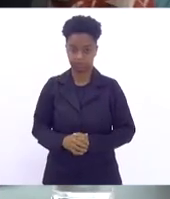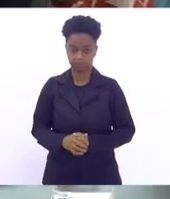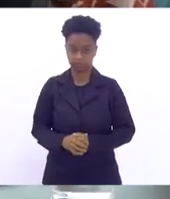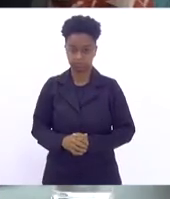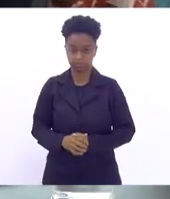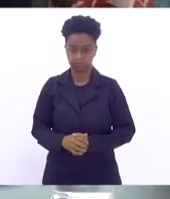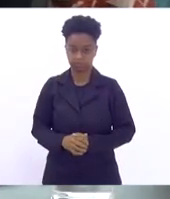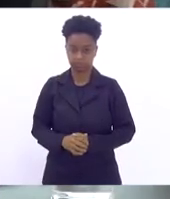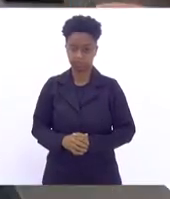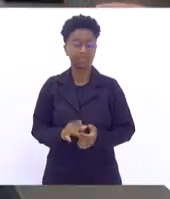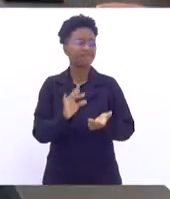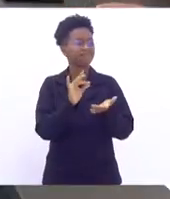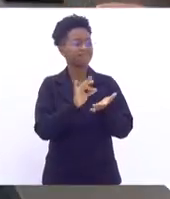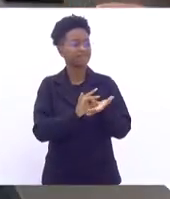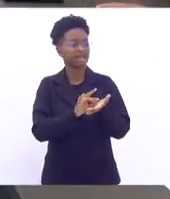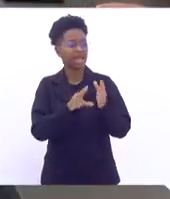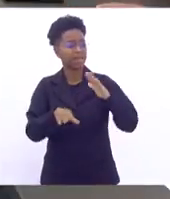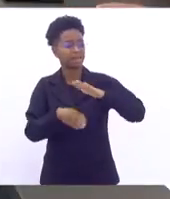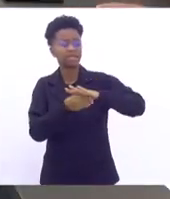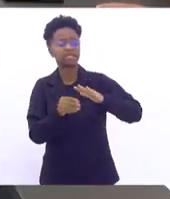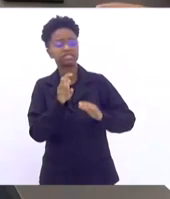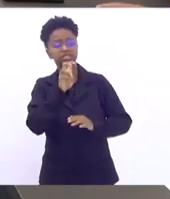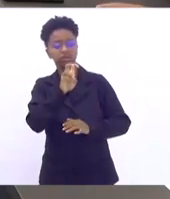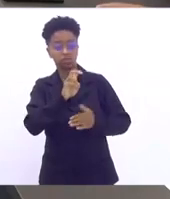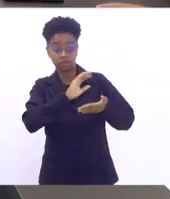Na verdade o deputado municipal